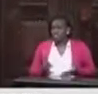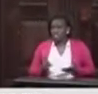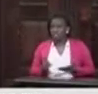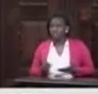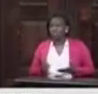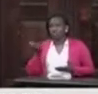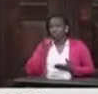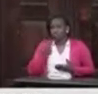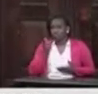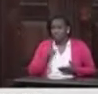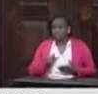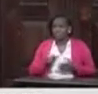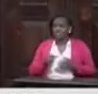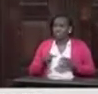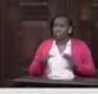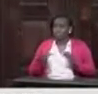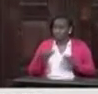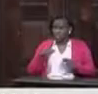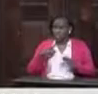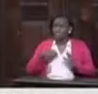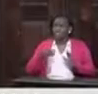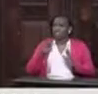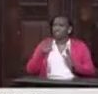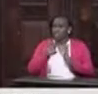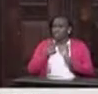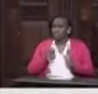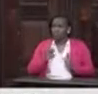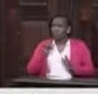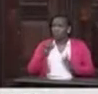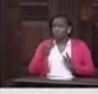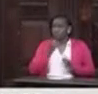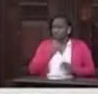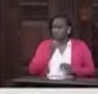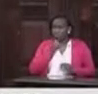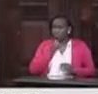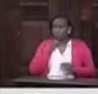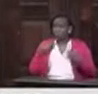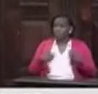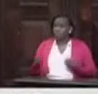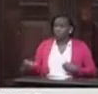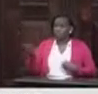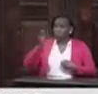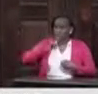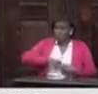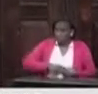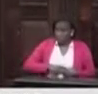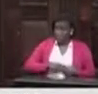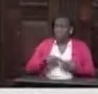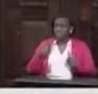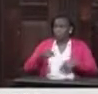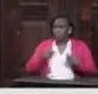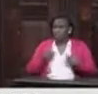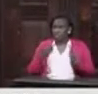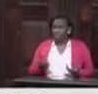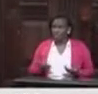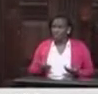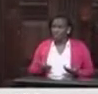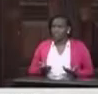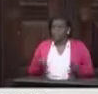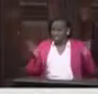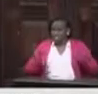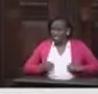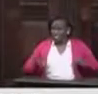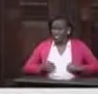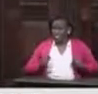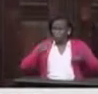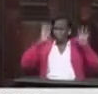e garantias reconhecidos no Estatuto do Idoso, eu vou ter que reconduzir essa pessoa ao mercado de trabalho? É